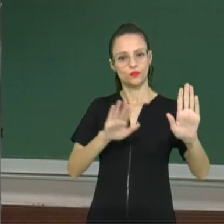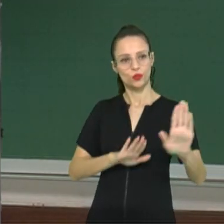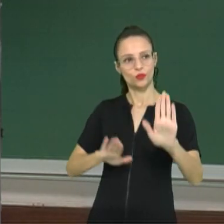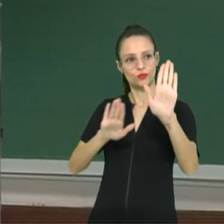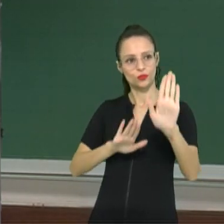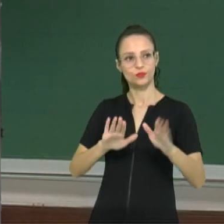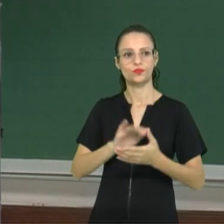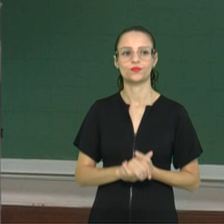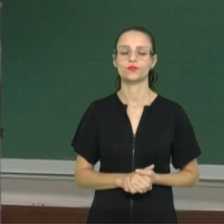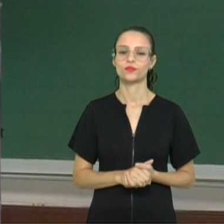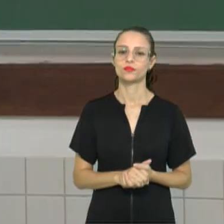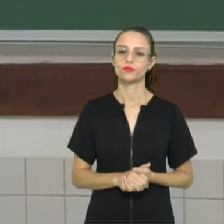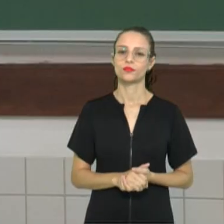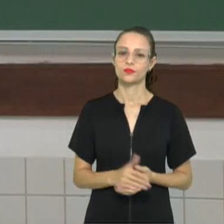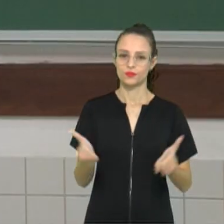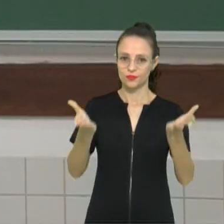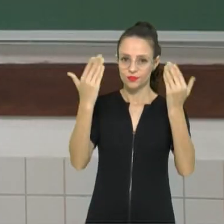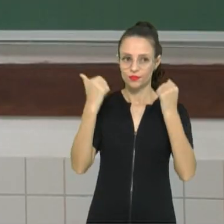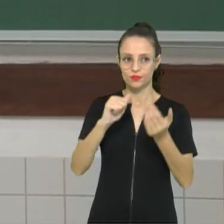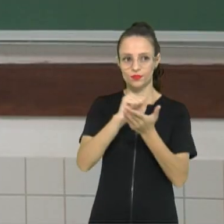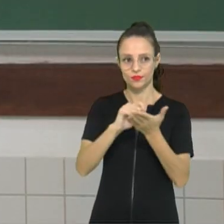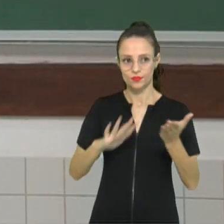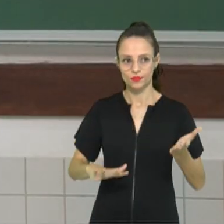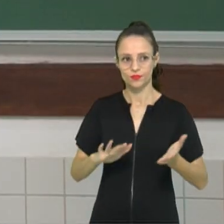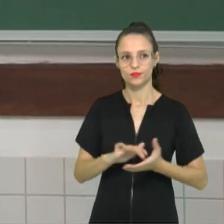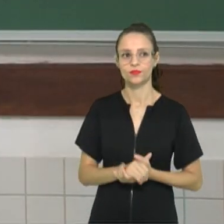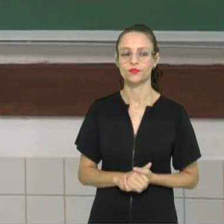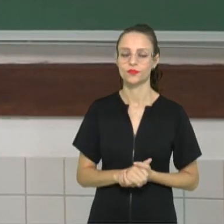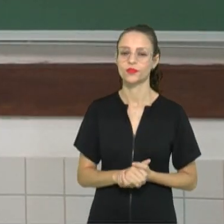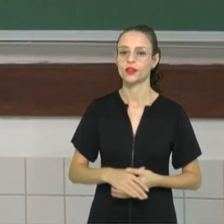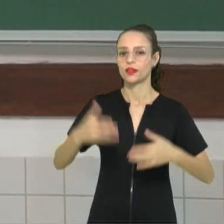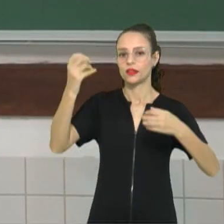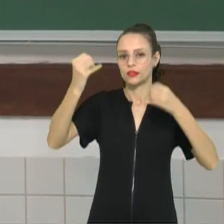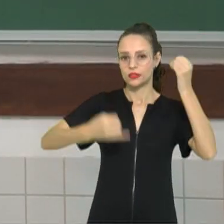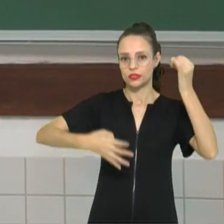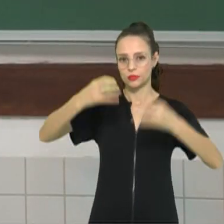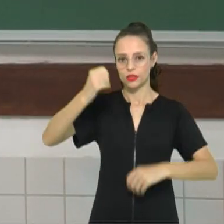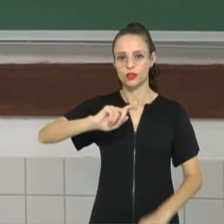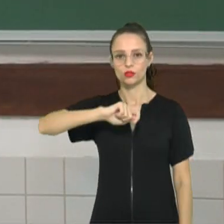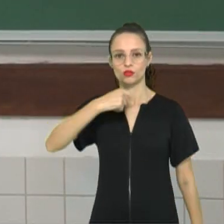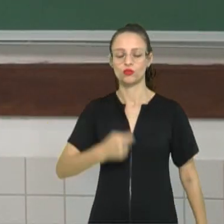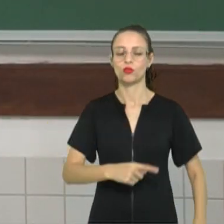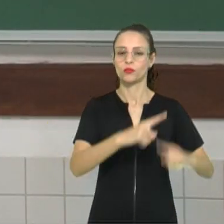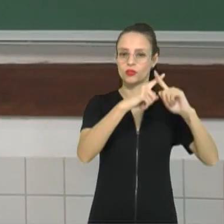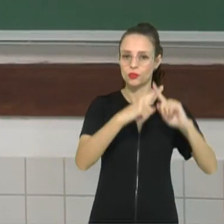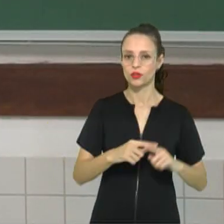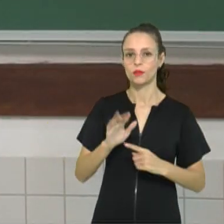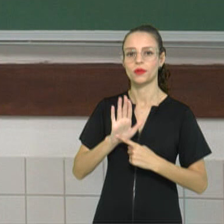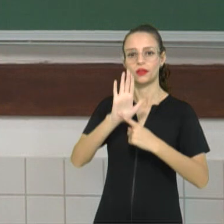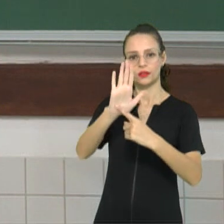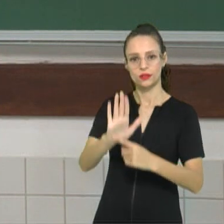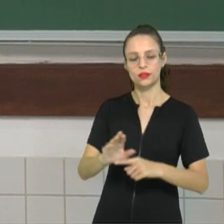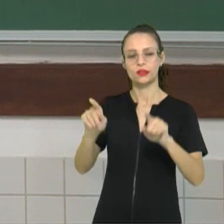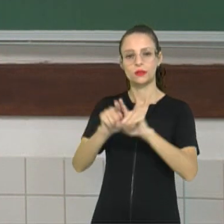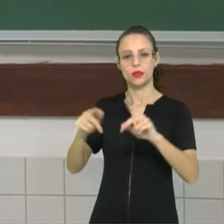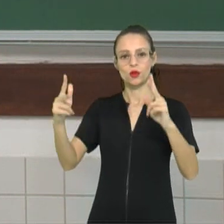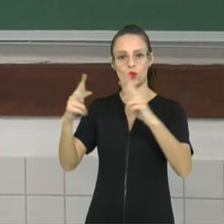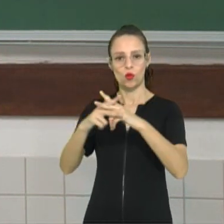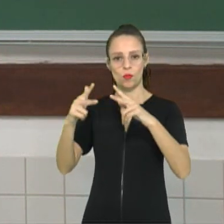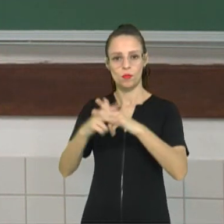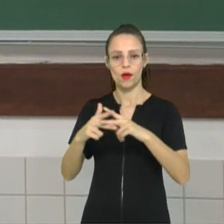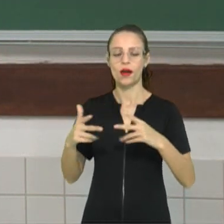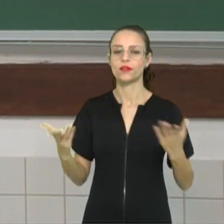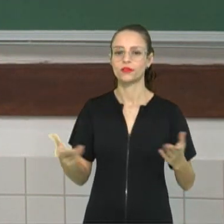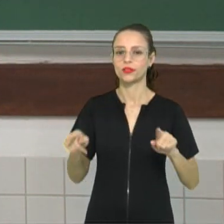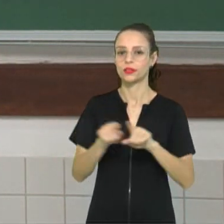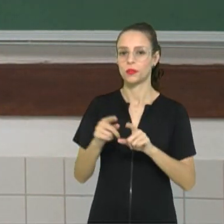Fu. Bora para mais atividades então? Falamos sobre a parte esportiva, a parte de apresentação, a parte de combate e a